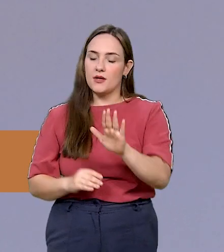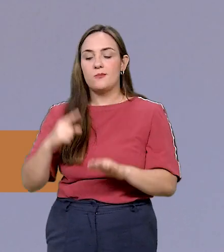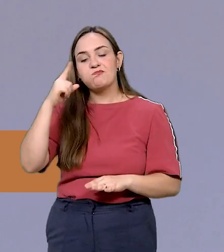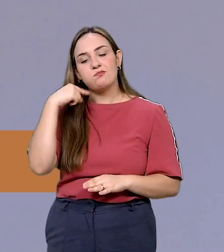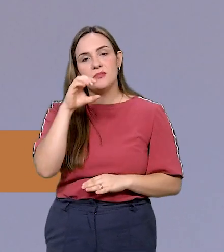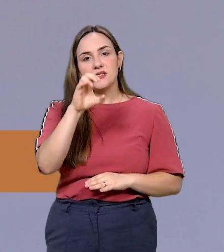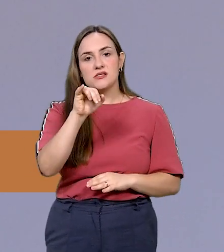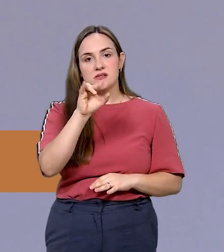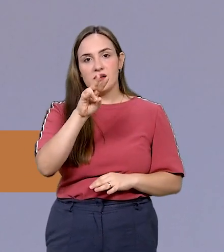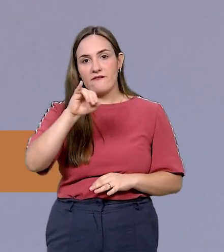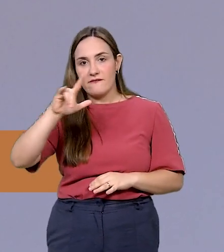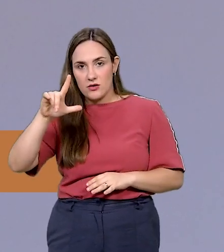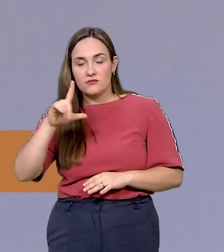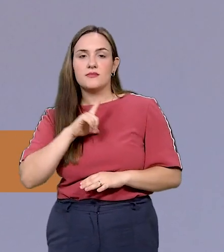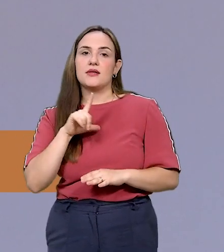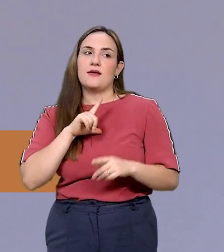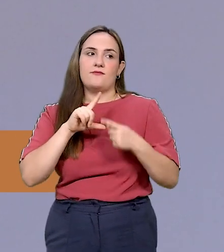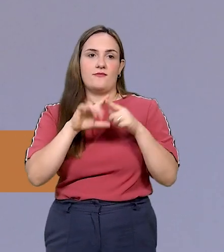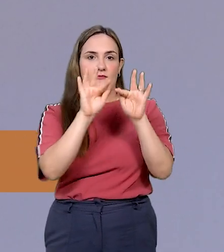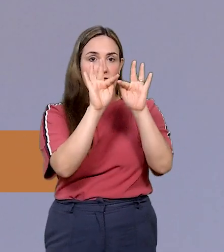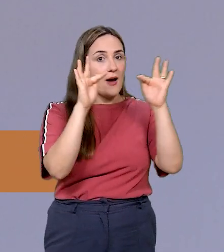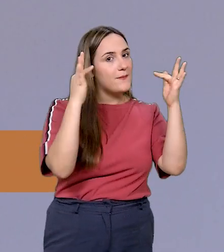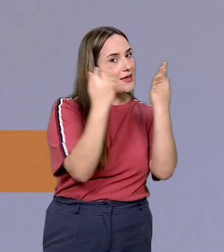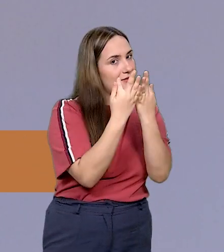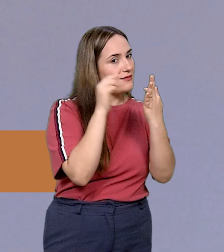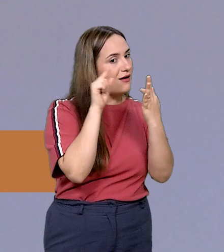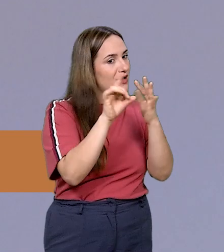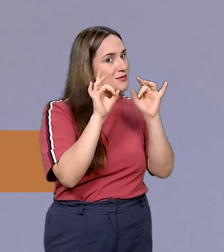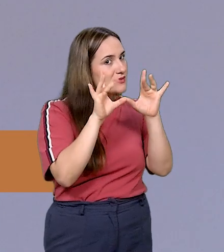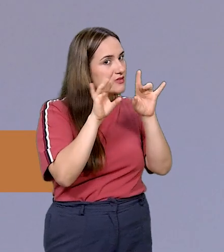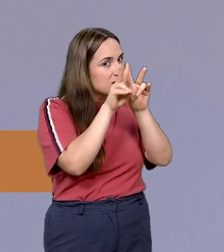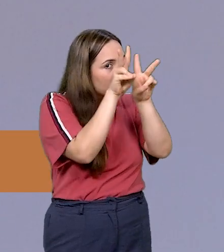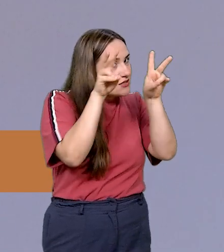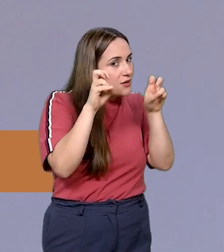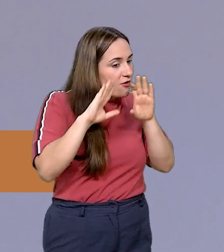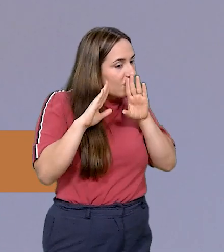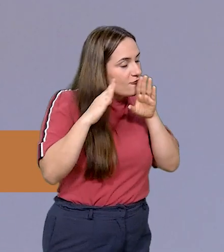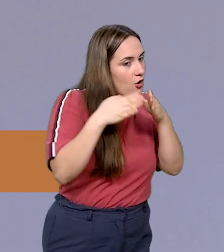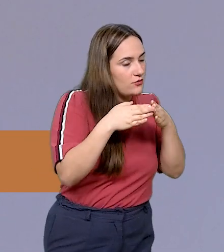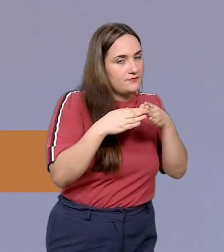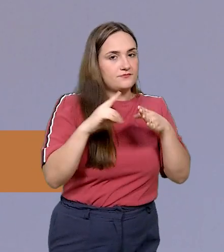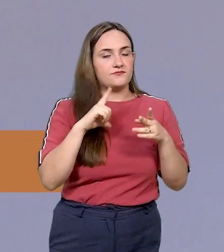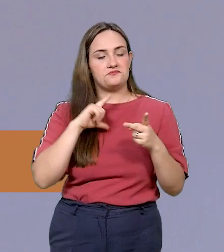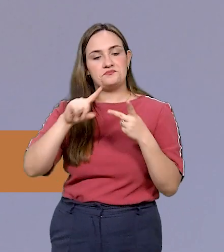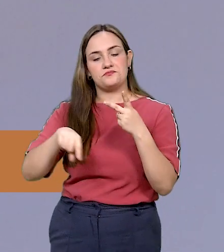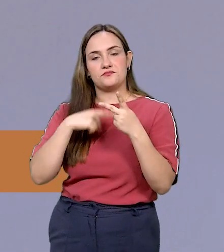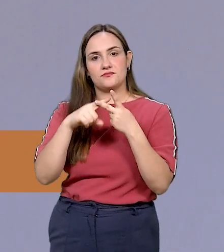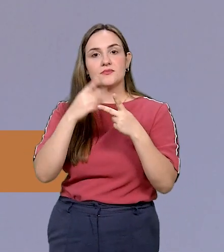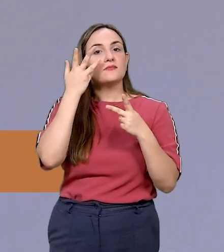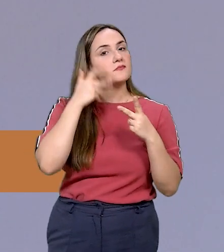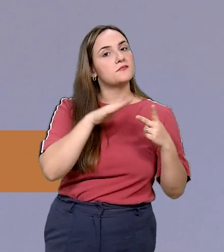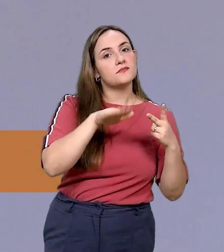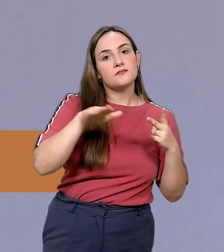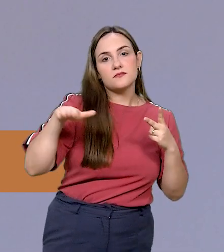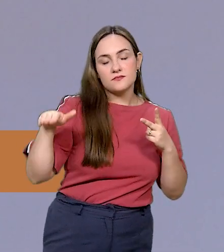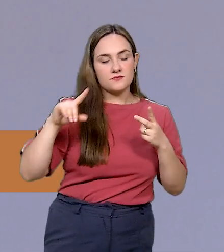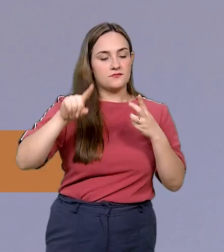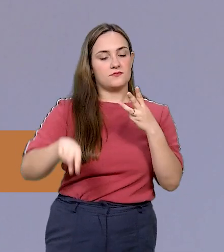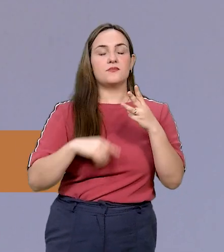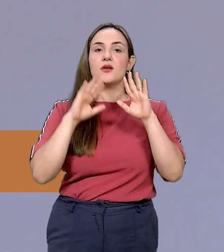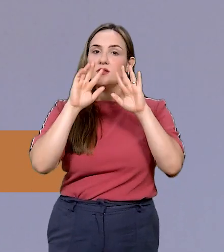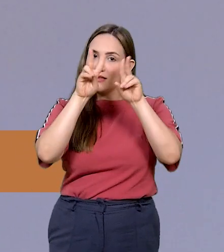lá no direito civil? Temos a parte de direito de família, que aí já é uma coisa específica, é um núcleo específico. Temos também a parte de